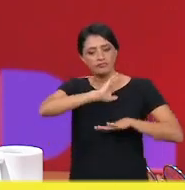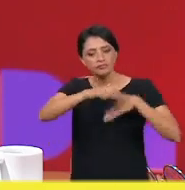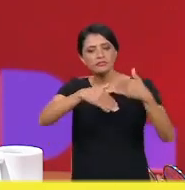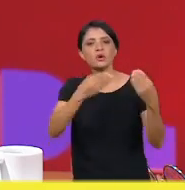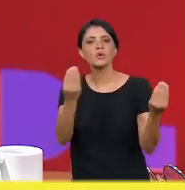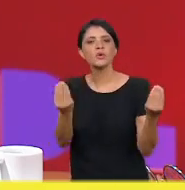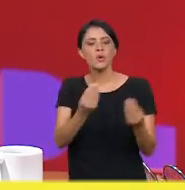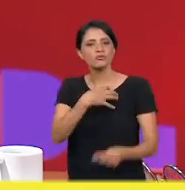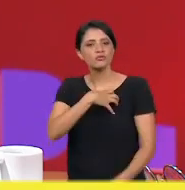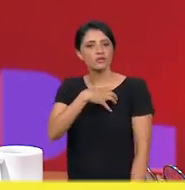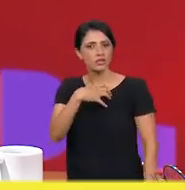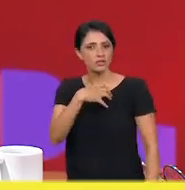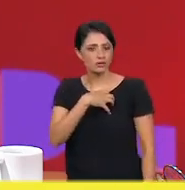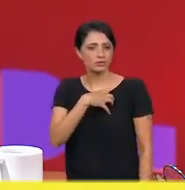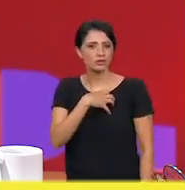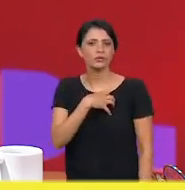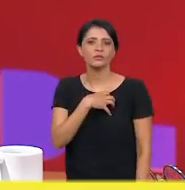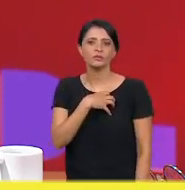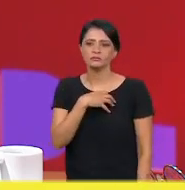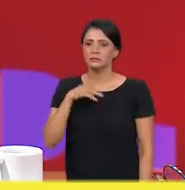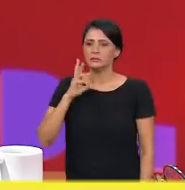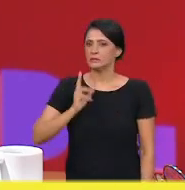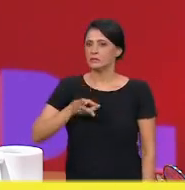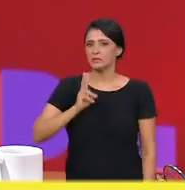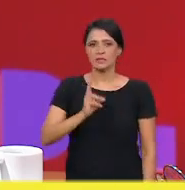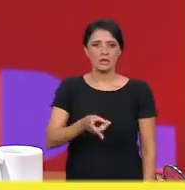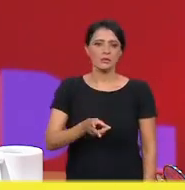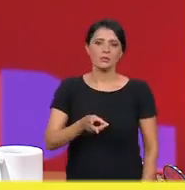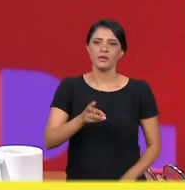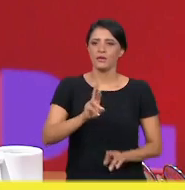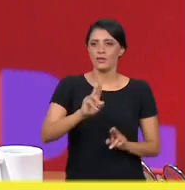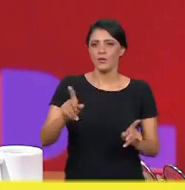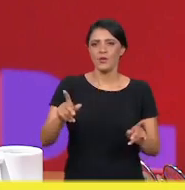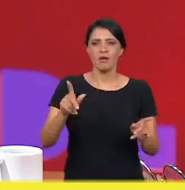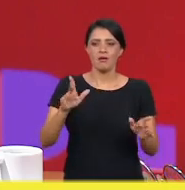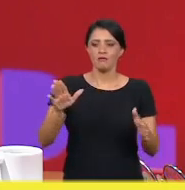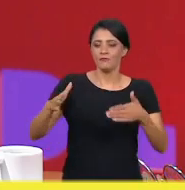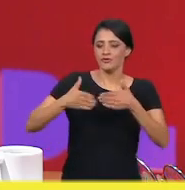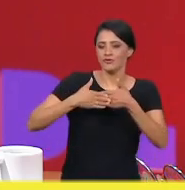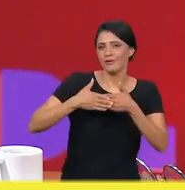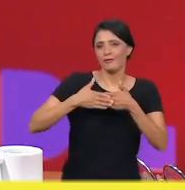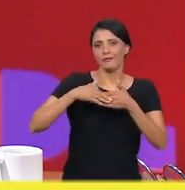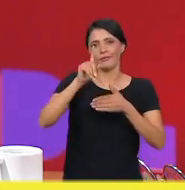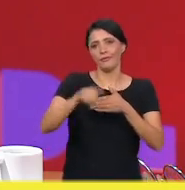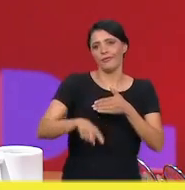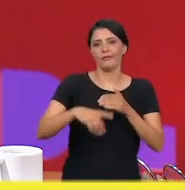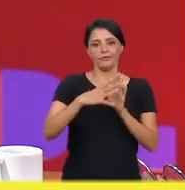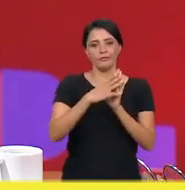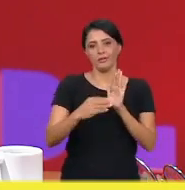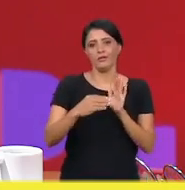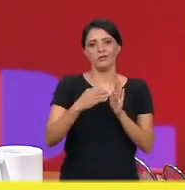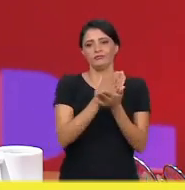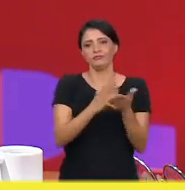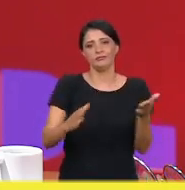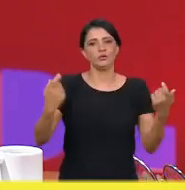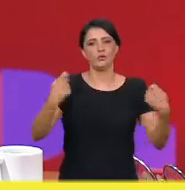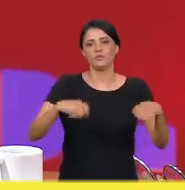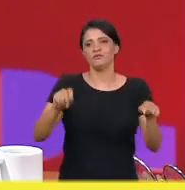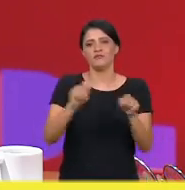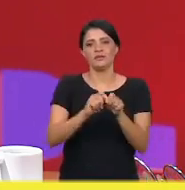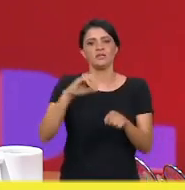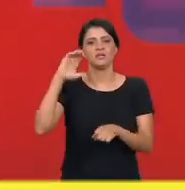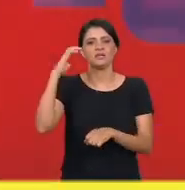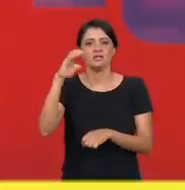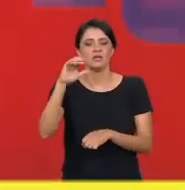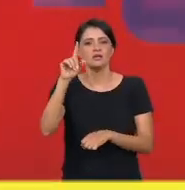de maneira contínua. Não é, tá fechado, esse é o modelo, acabou, não precisa mais fazer ciência. Esses